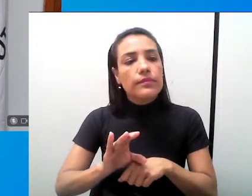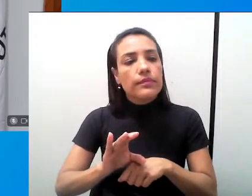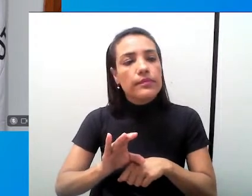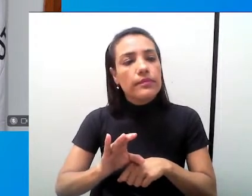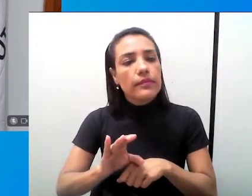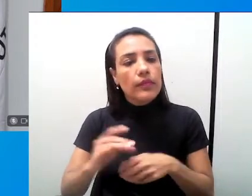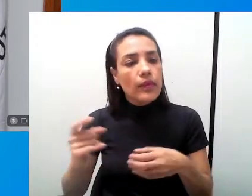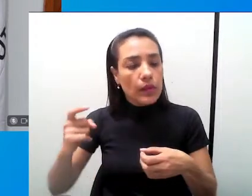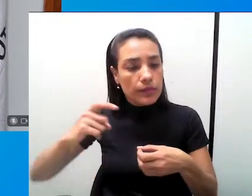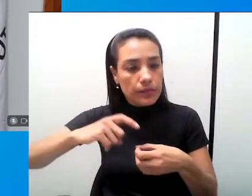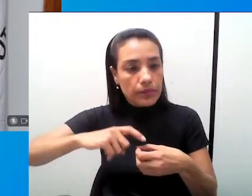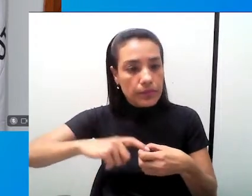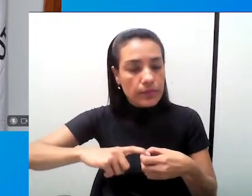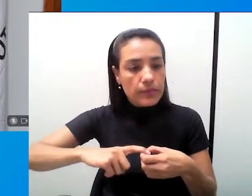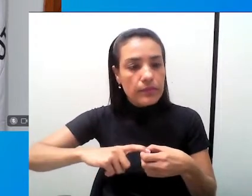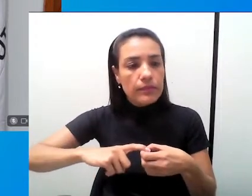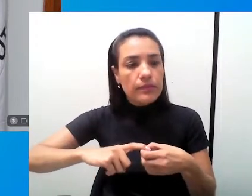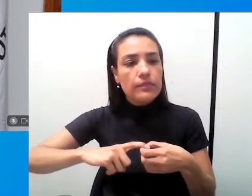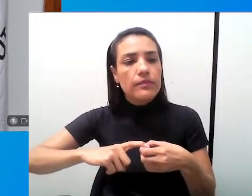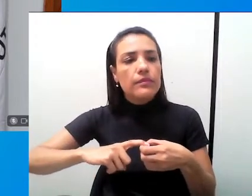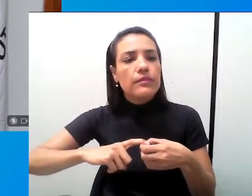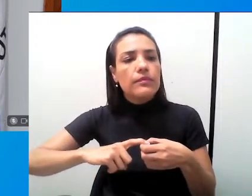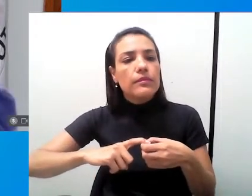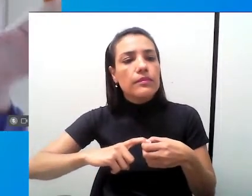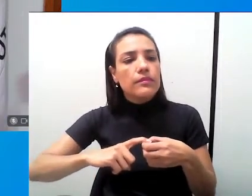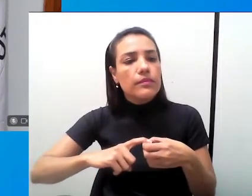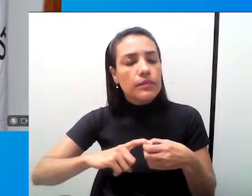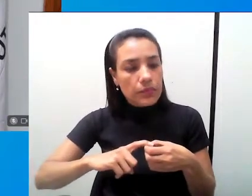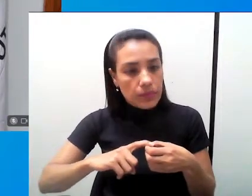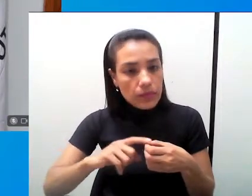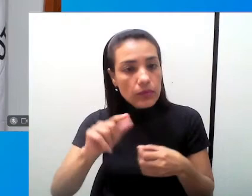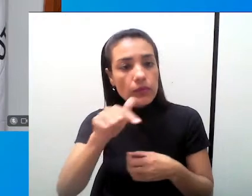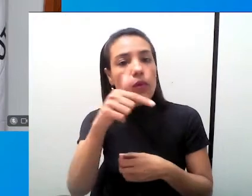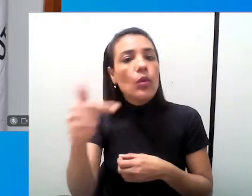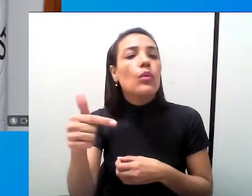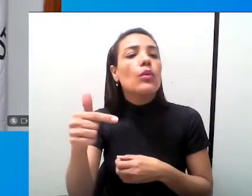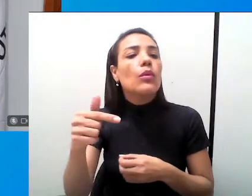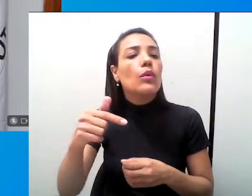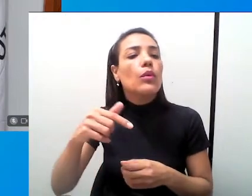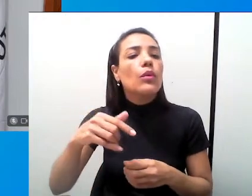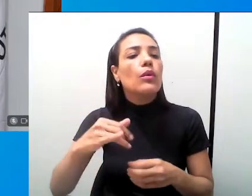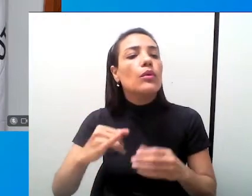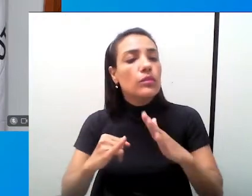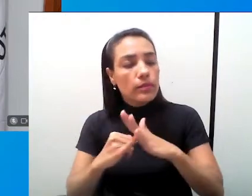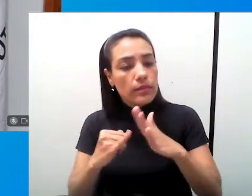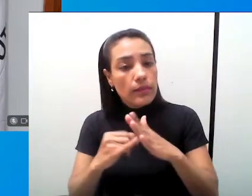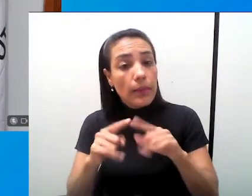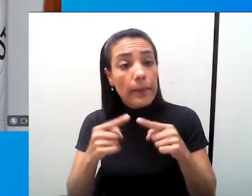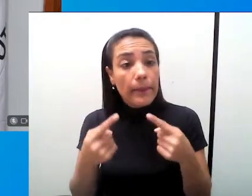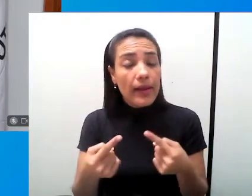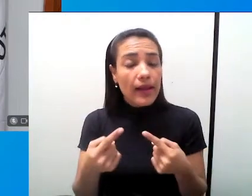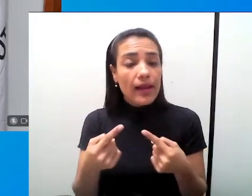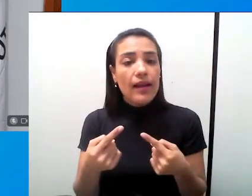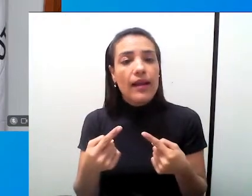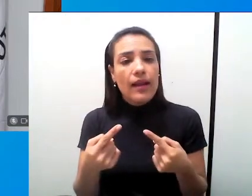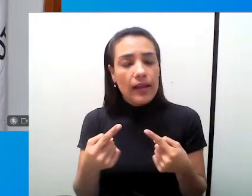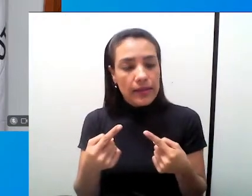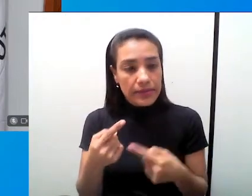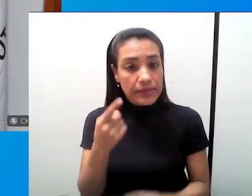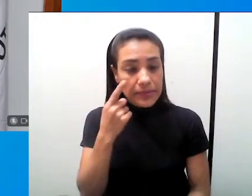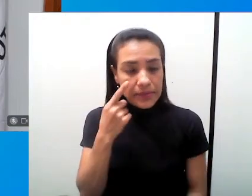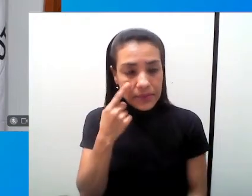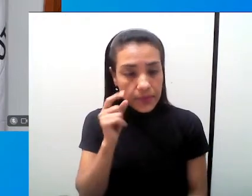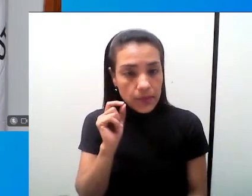em parceria com o INPA e o IFAC na área de gestão de áreas protegidas, mas o que eu fiquei. É uma instituição eminentemente